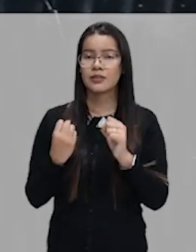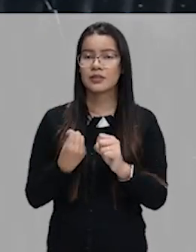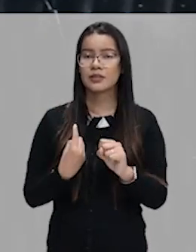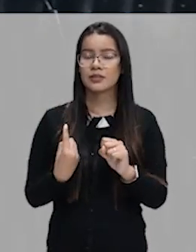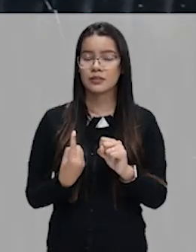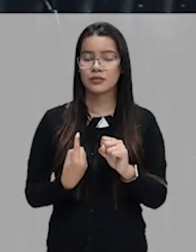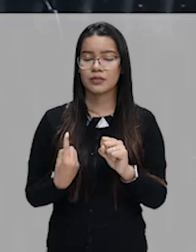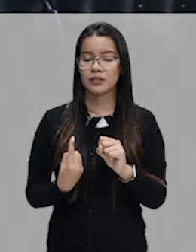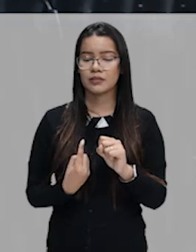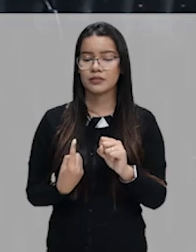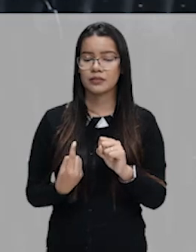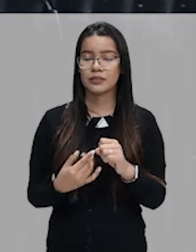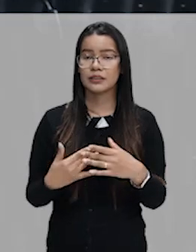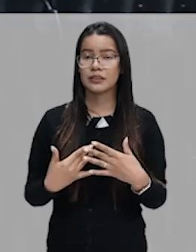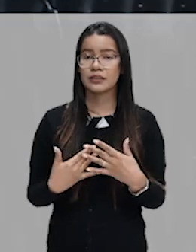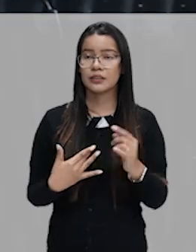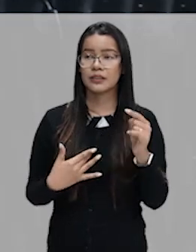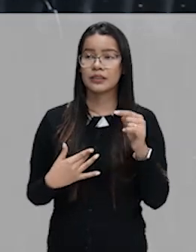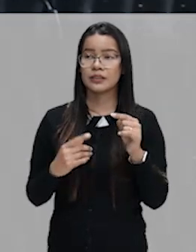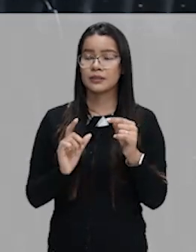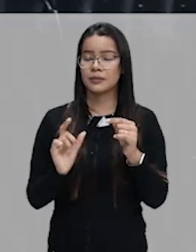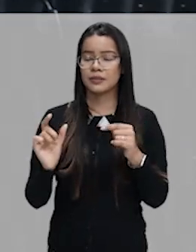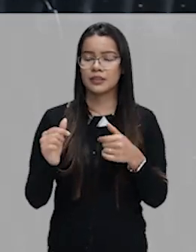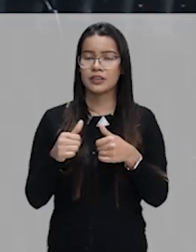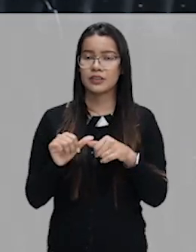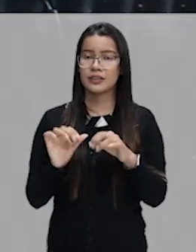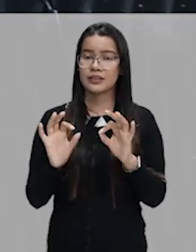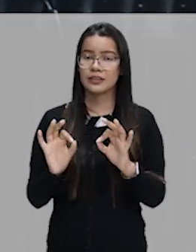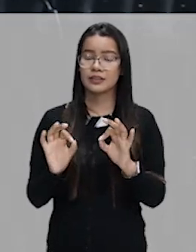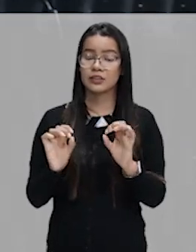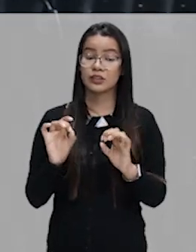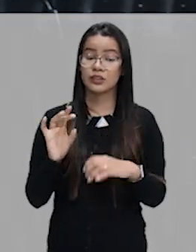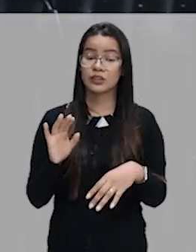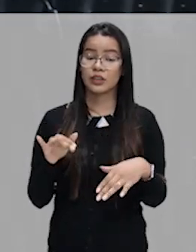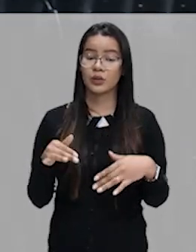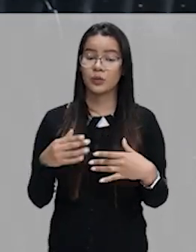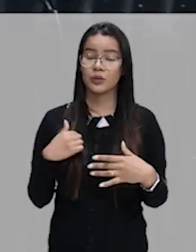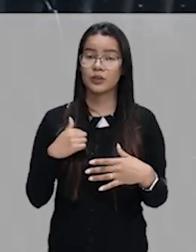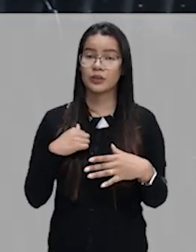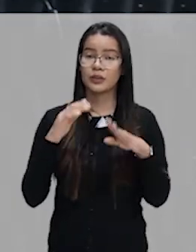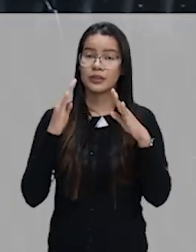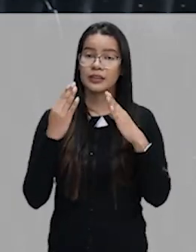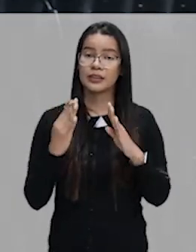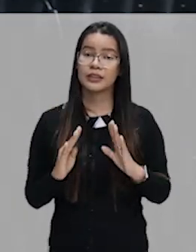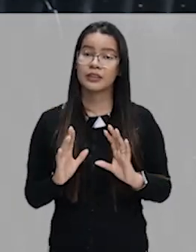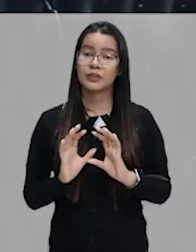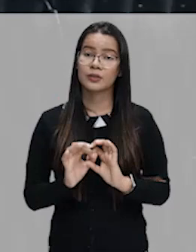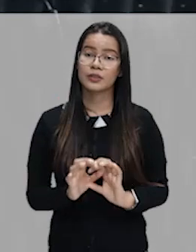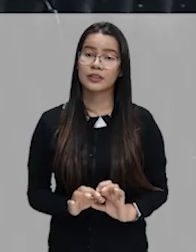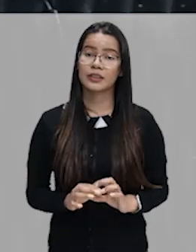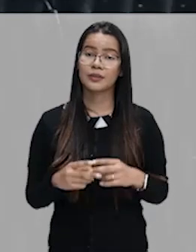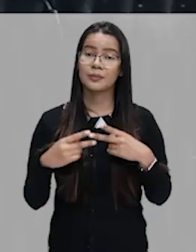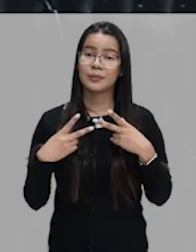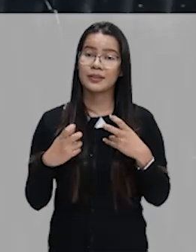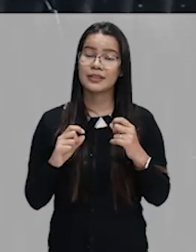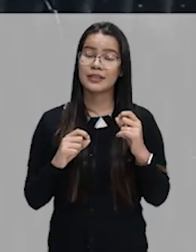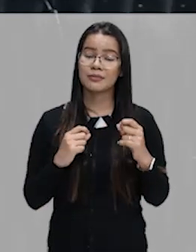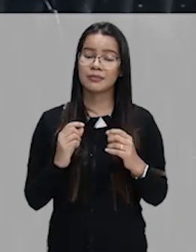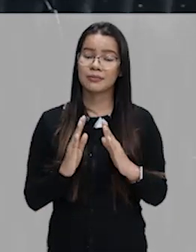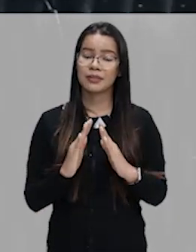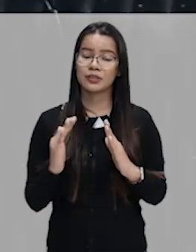um cachorro. Então, essa parte está correta. Só que quando eu analiso o contexto, observem a